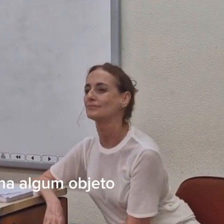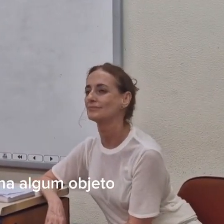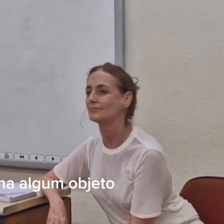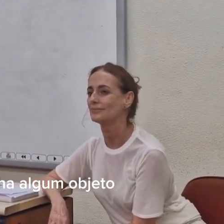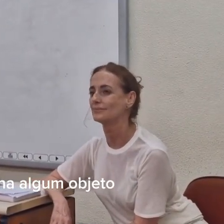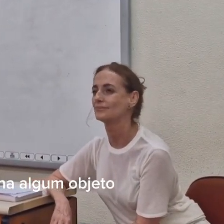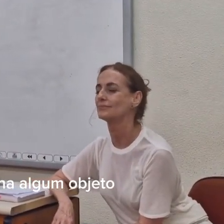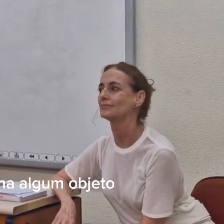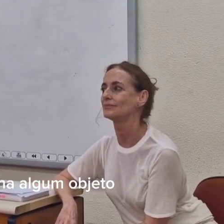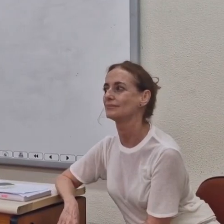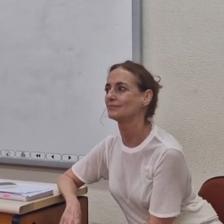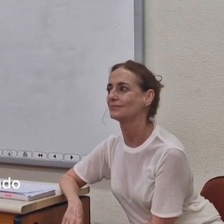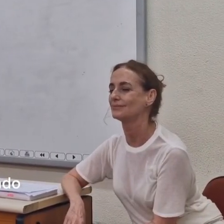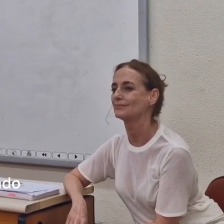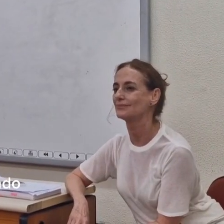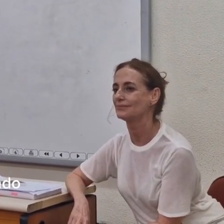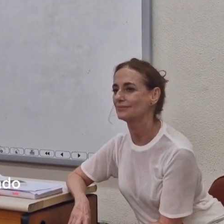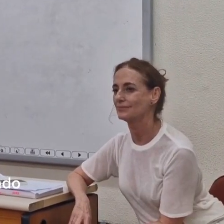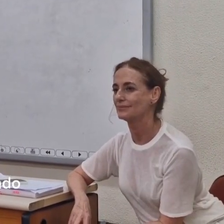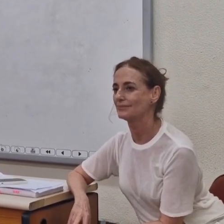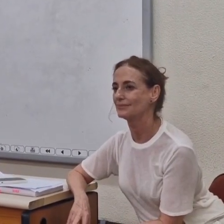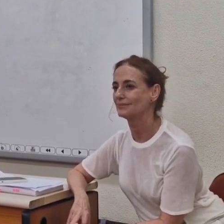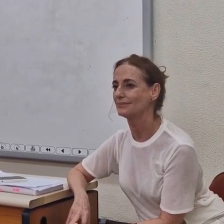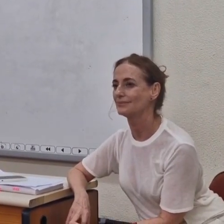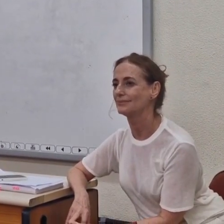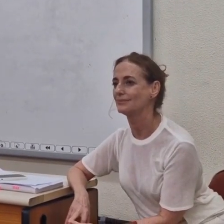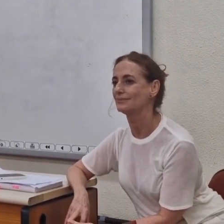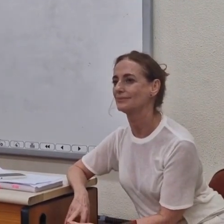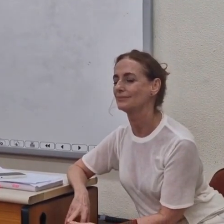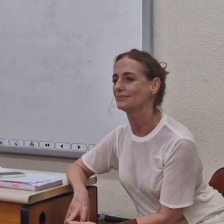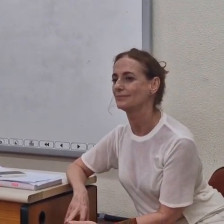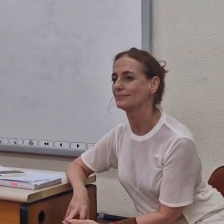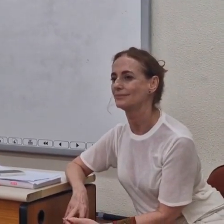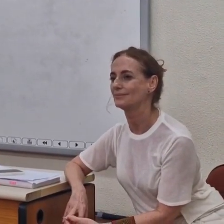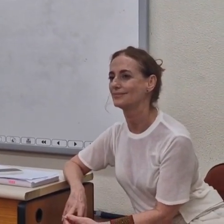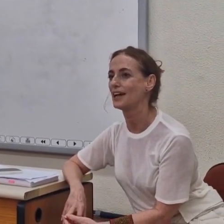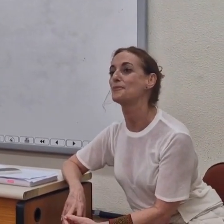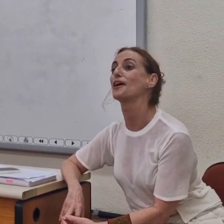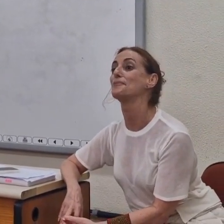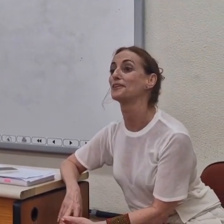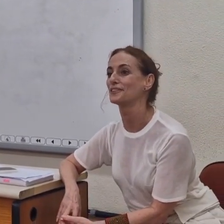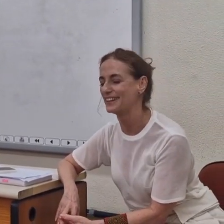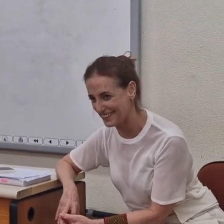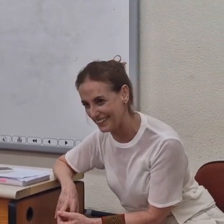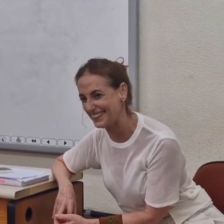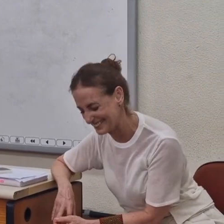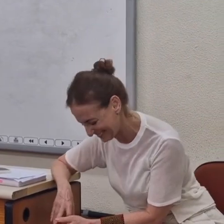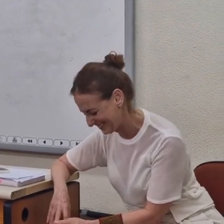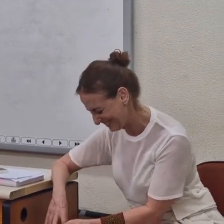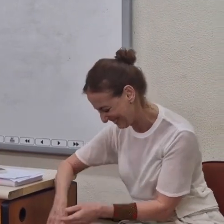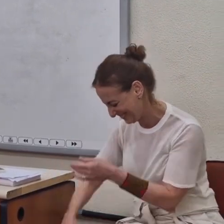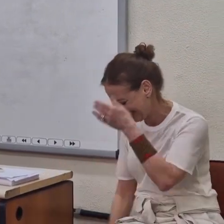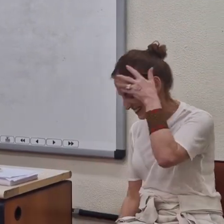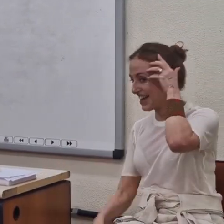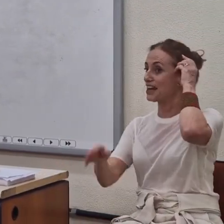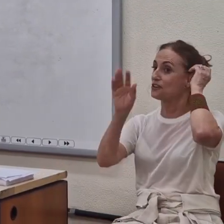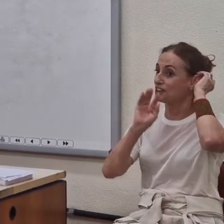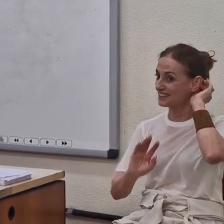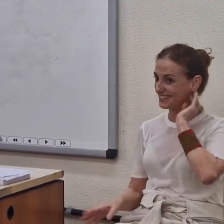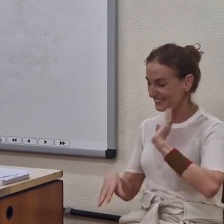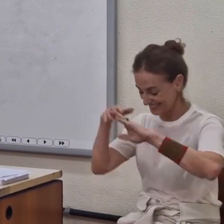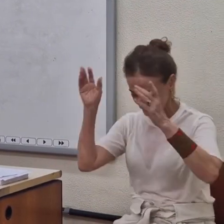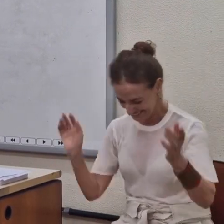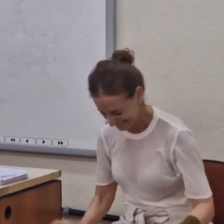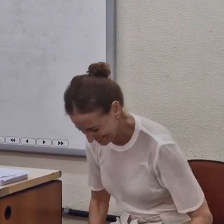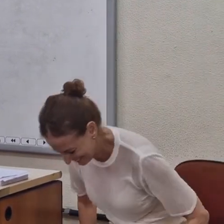Fiquei com a impressão de que tinha algum lenço ali pendurado, alguma coisa ali. Depois que era cabelo. Era